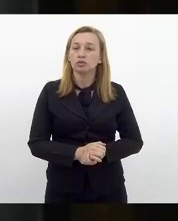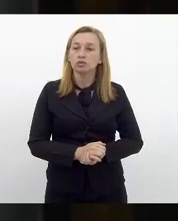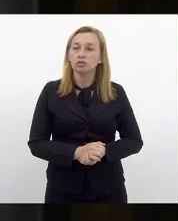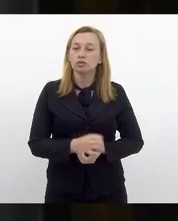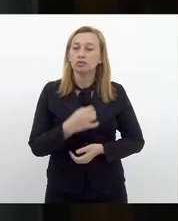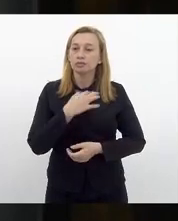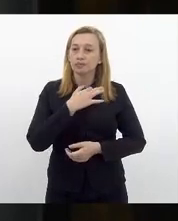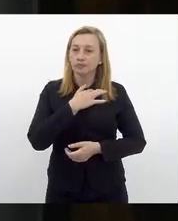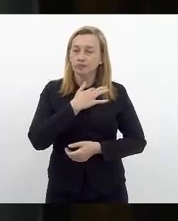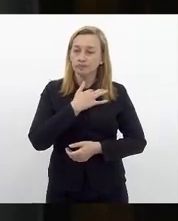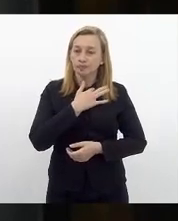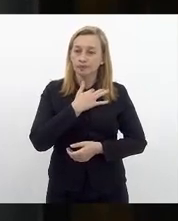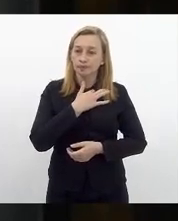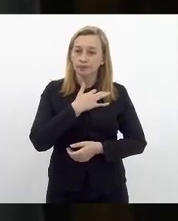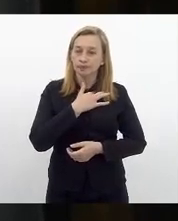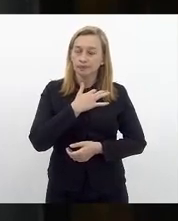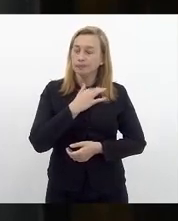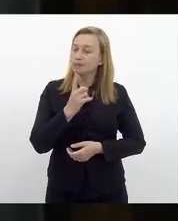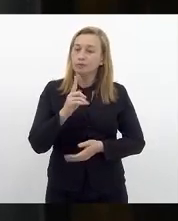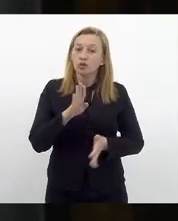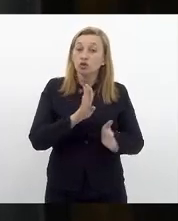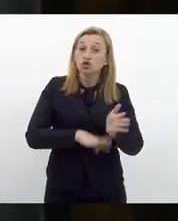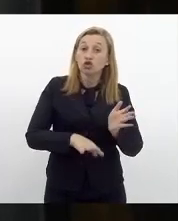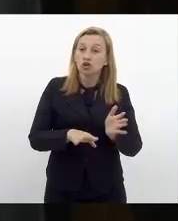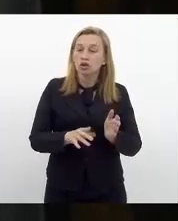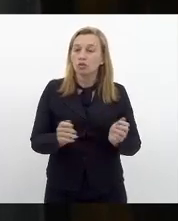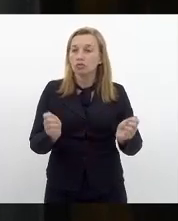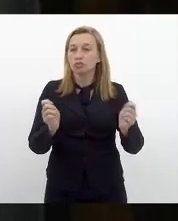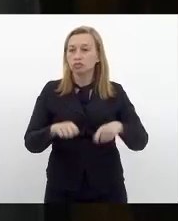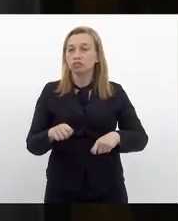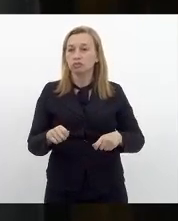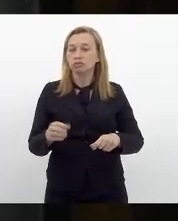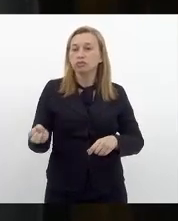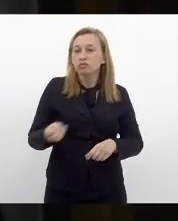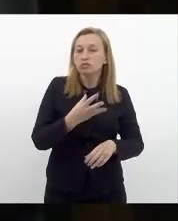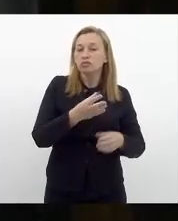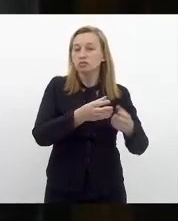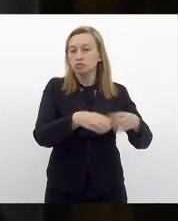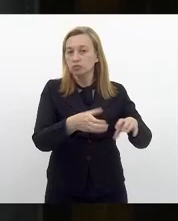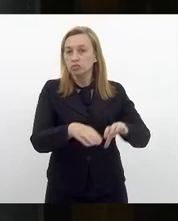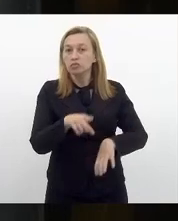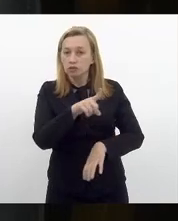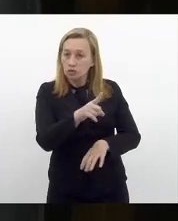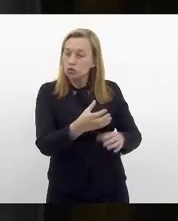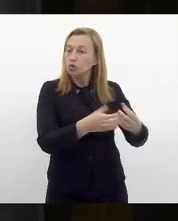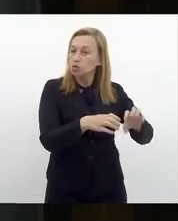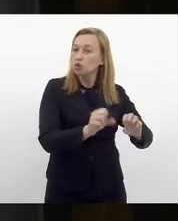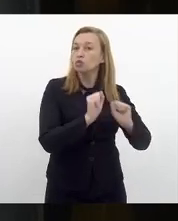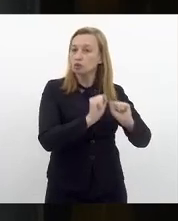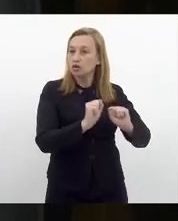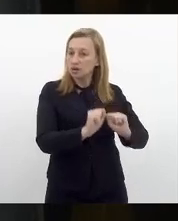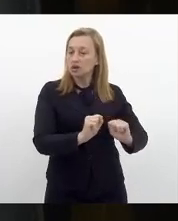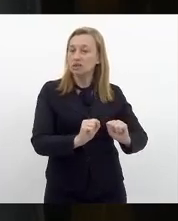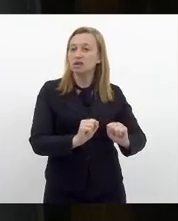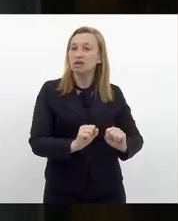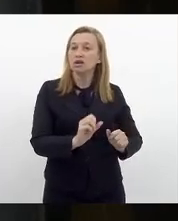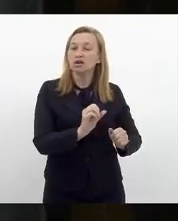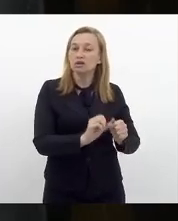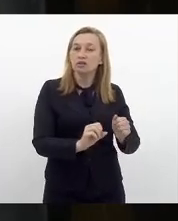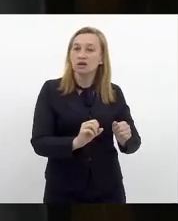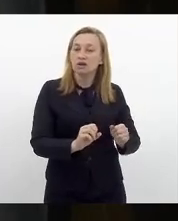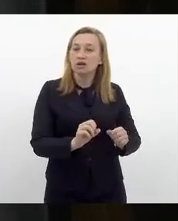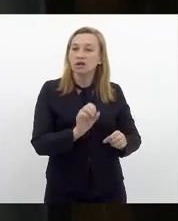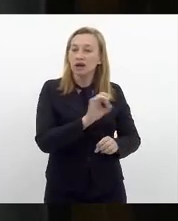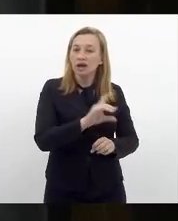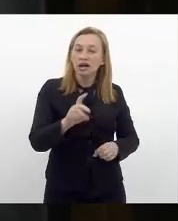não não tira a possibilidade de novos concursos esses concursos podem ser realizados e